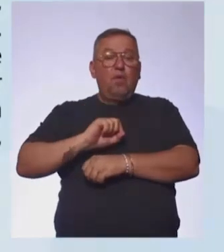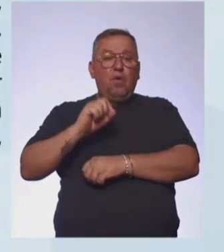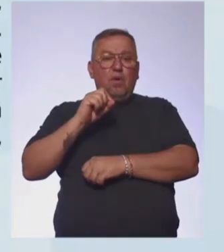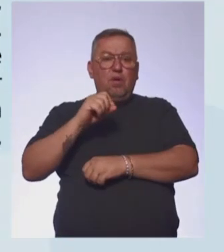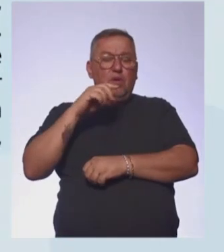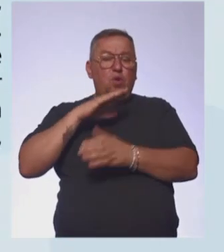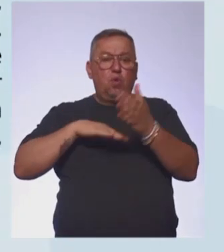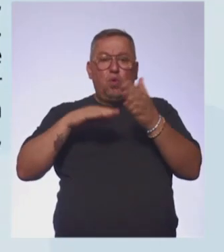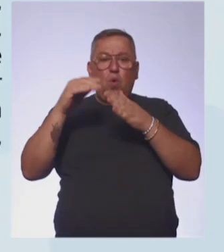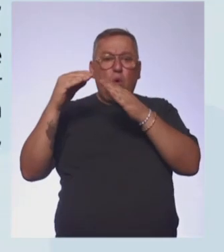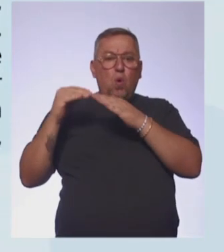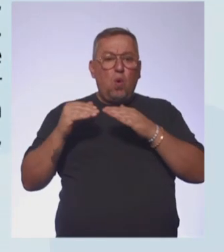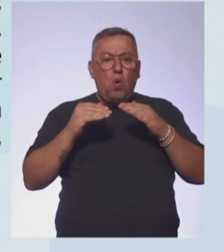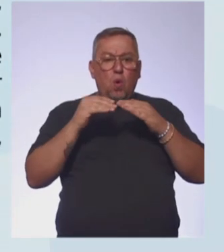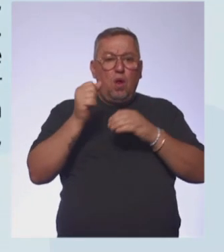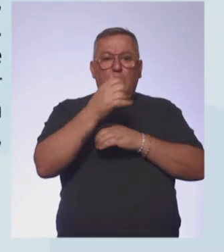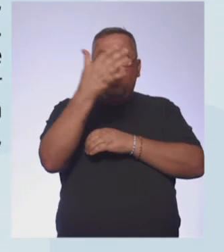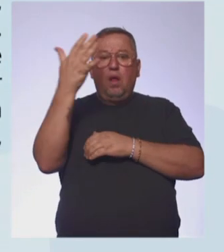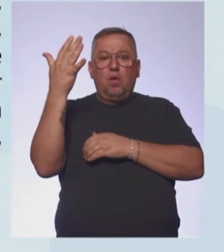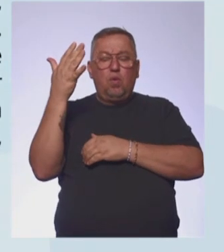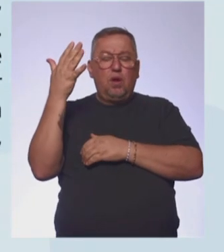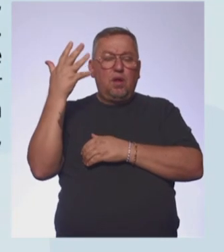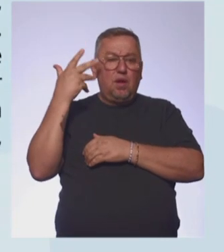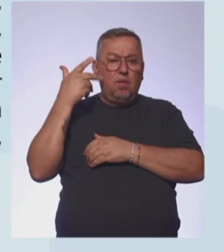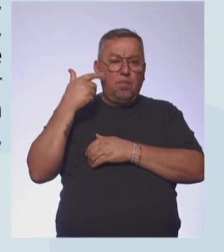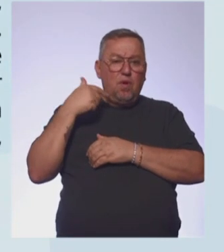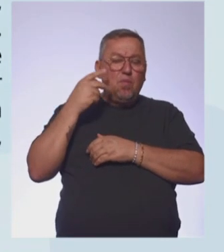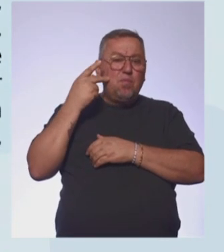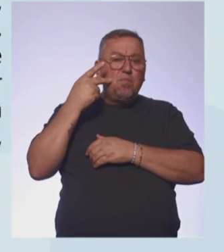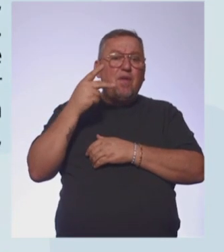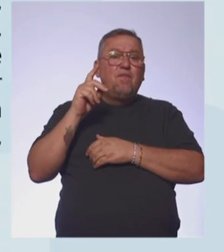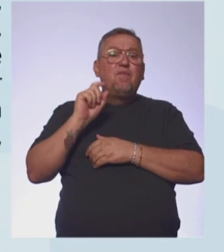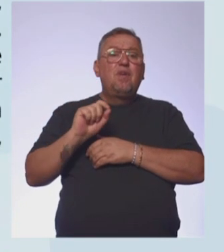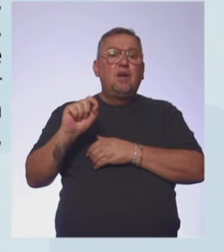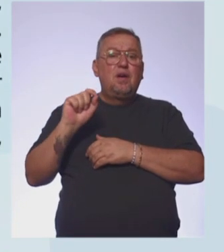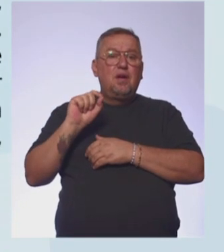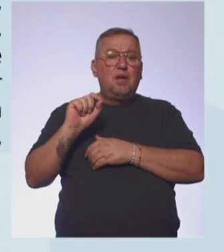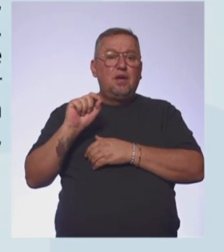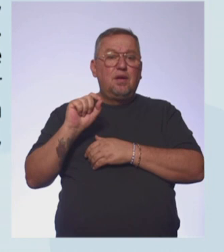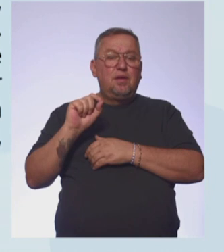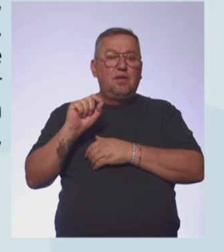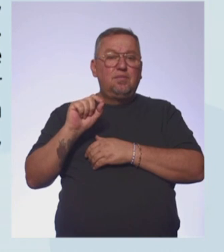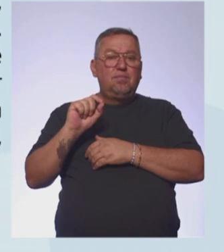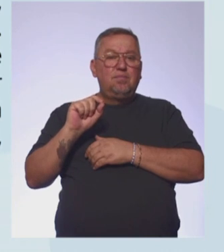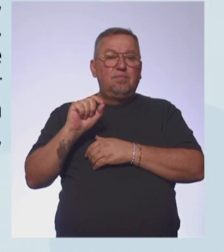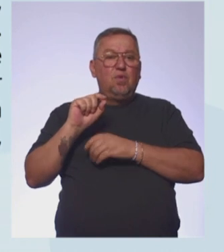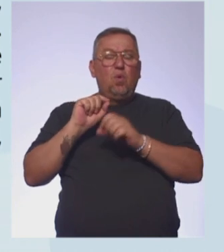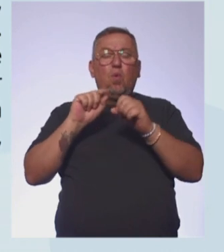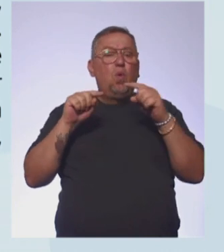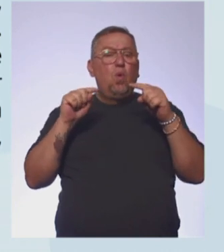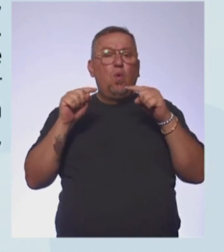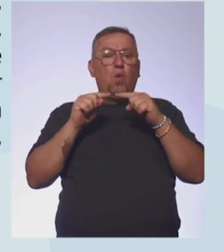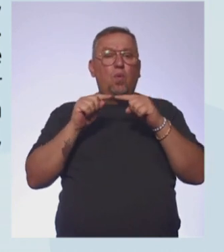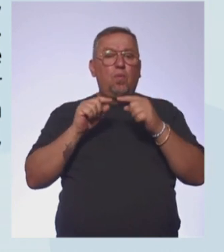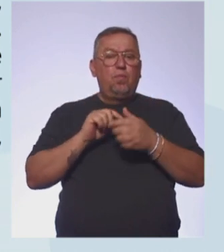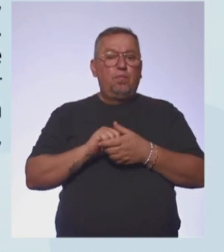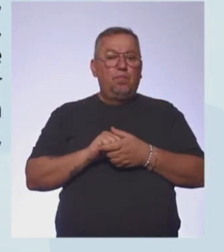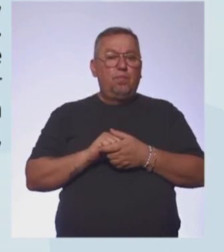natureza havia sido criada para quê? Ó, dava até por fazer uma pergunta. Para quê? Com que finalidade? Né?